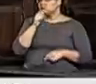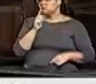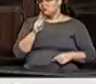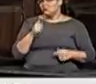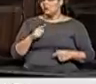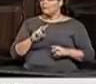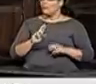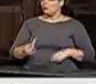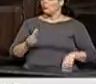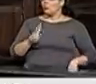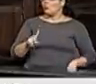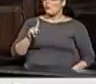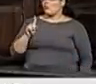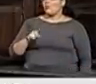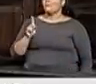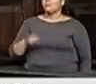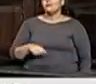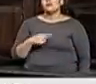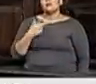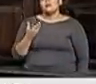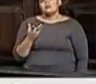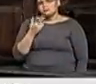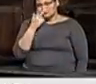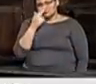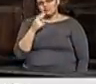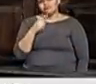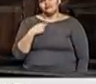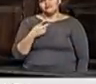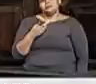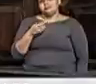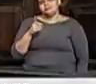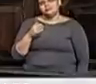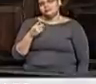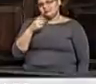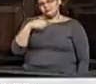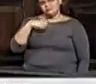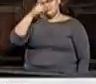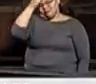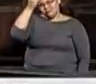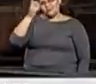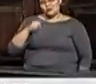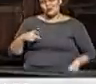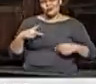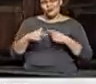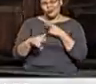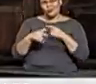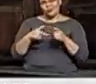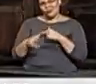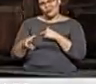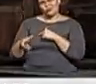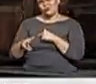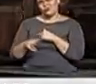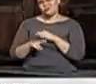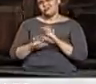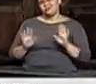Mas não é essa a situação, isso é demagogia. Esse tipo de corte é